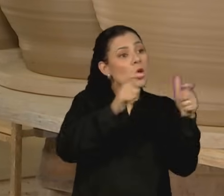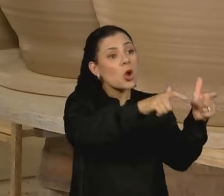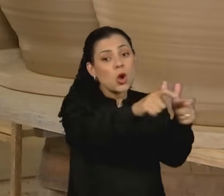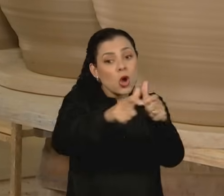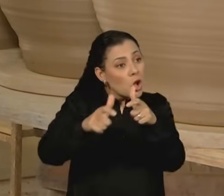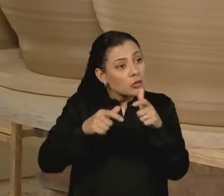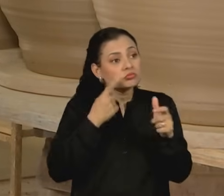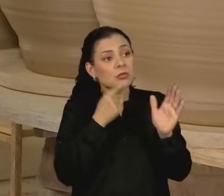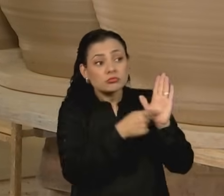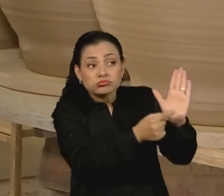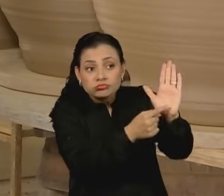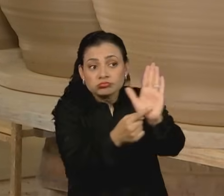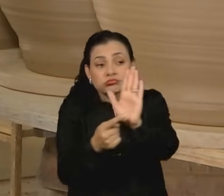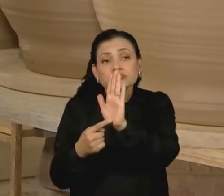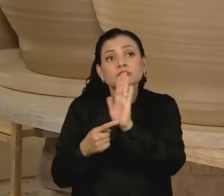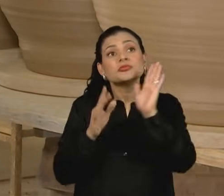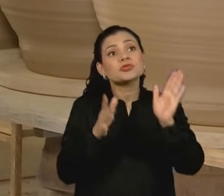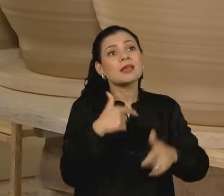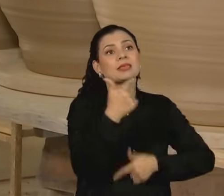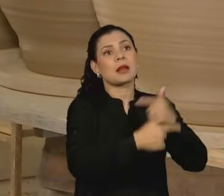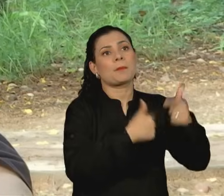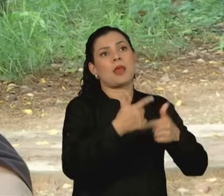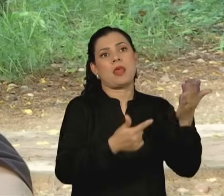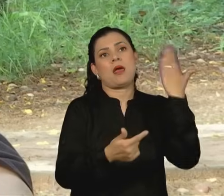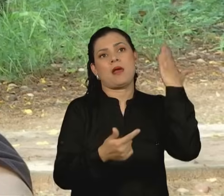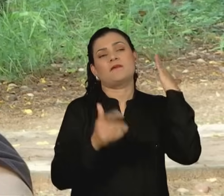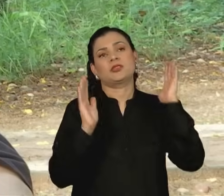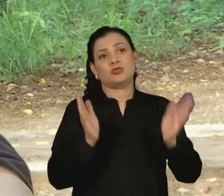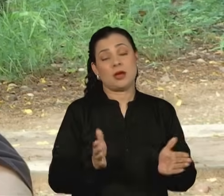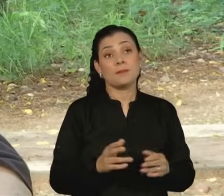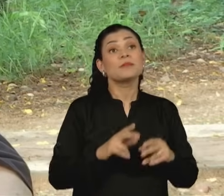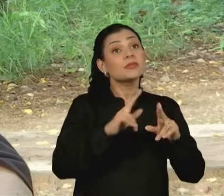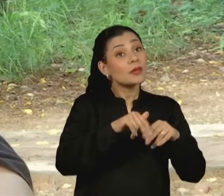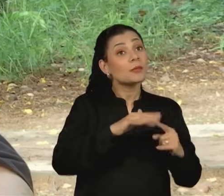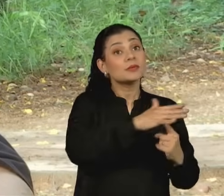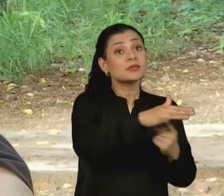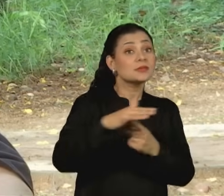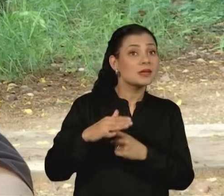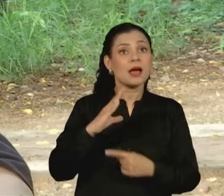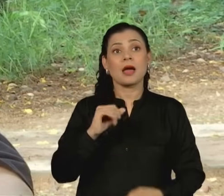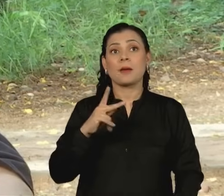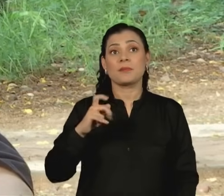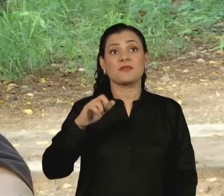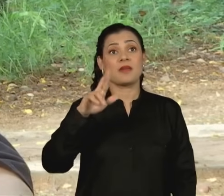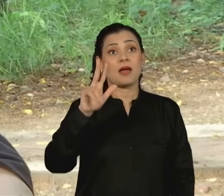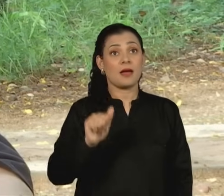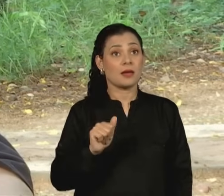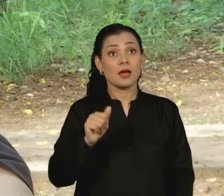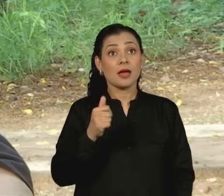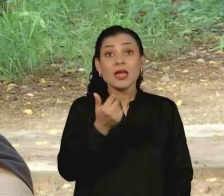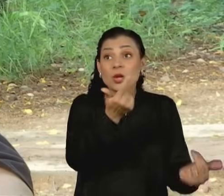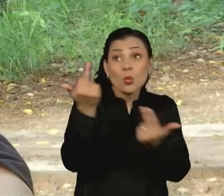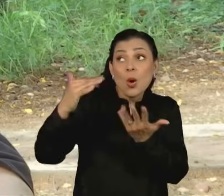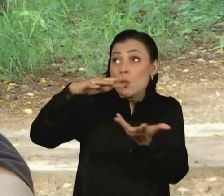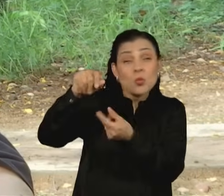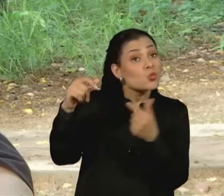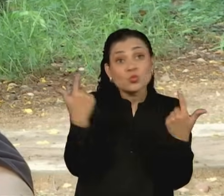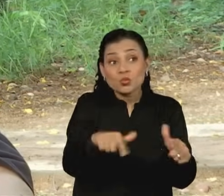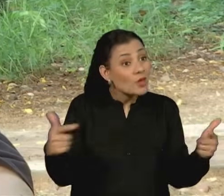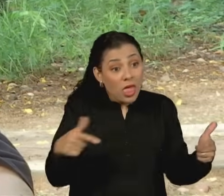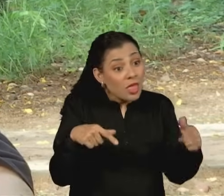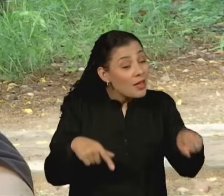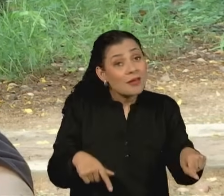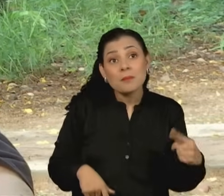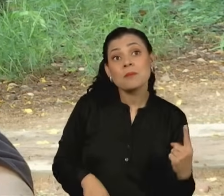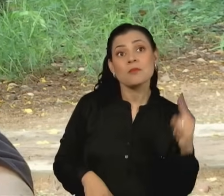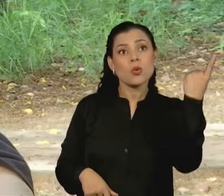e ajudando, já trabalhava também. A Serra da Capivara não tem nada igual no mundo. Por isso foi